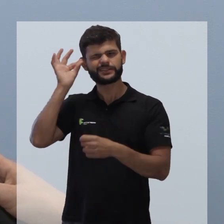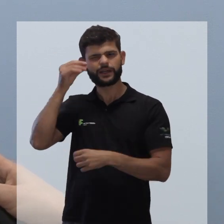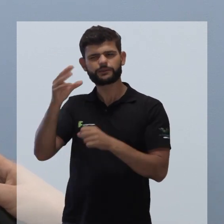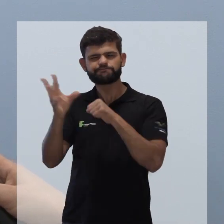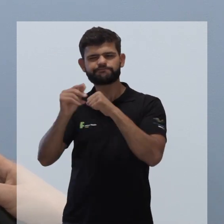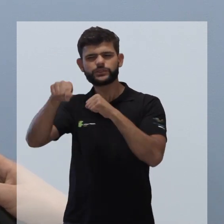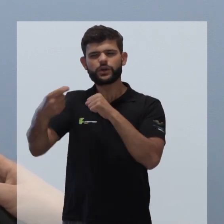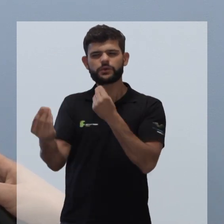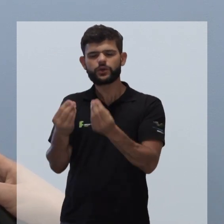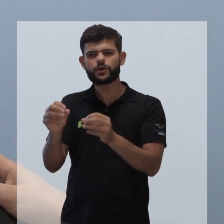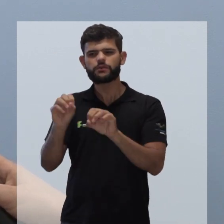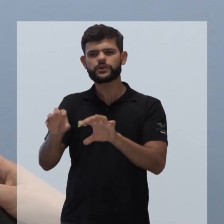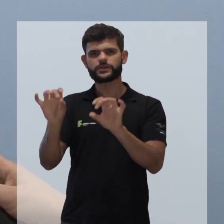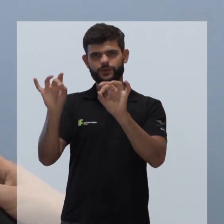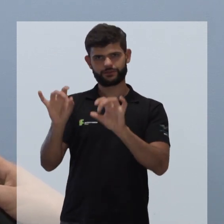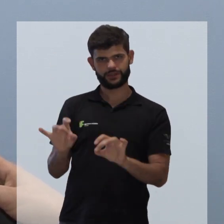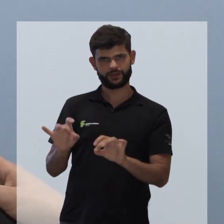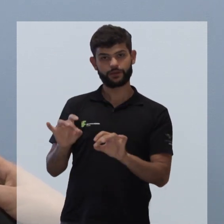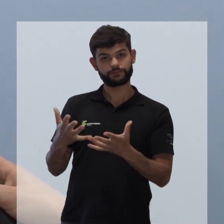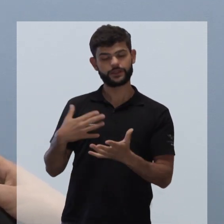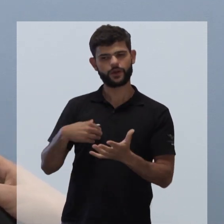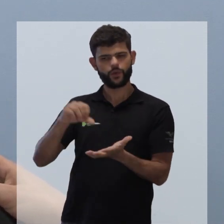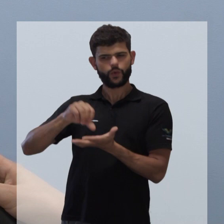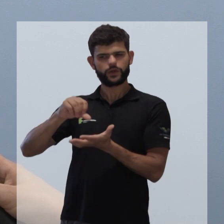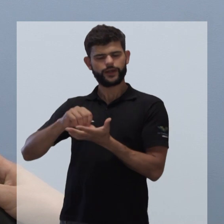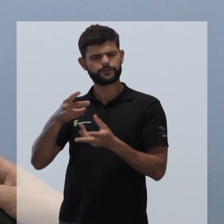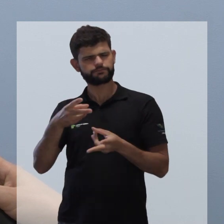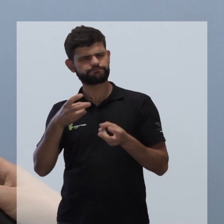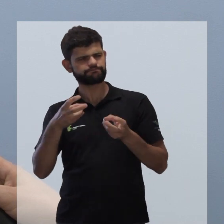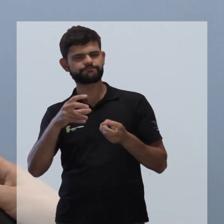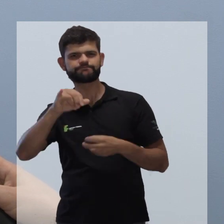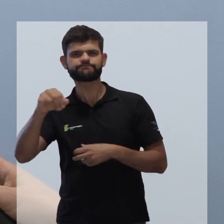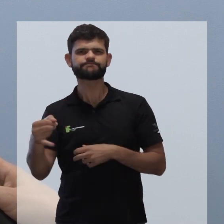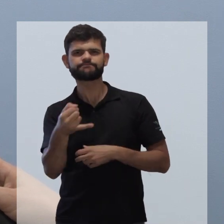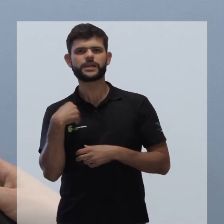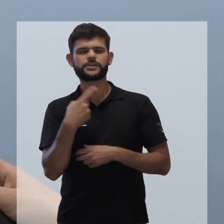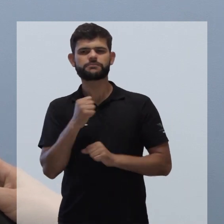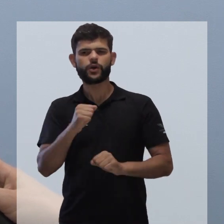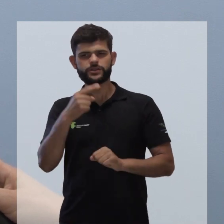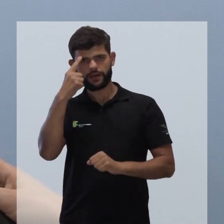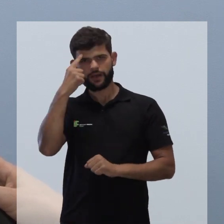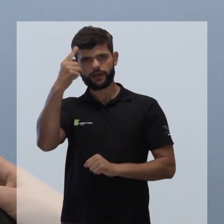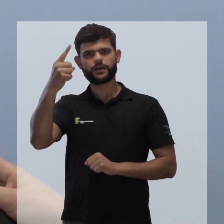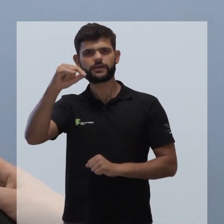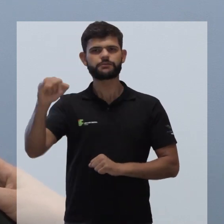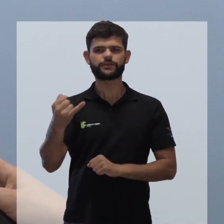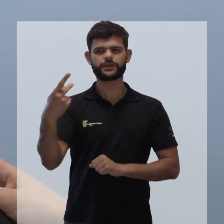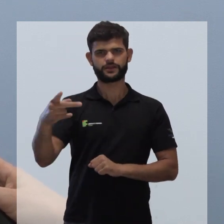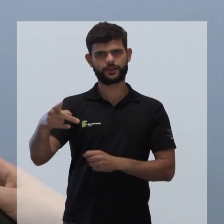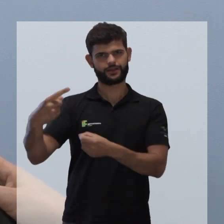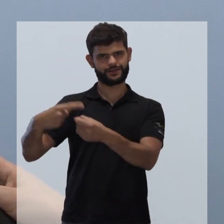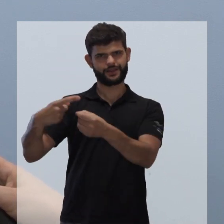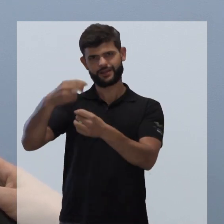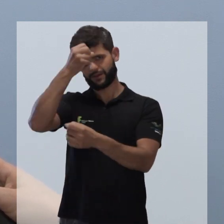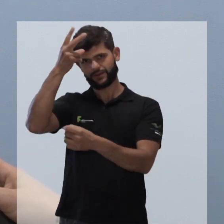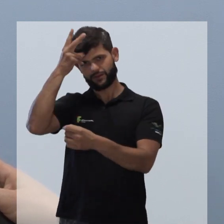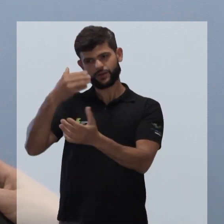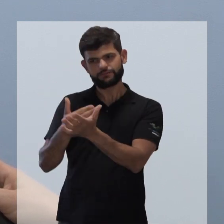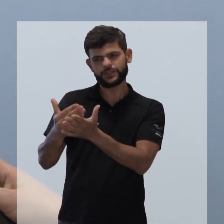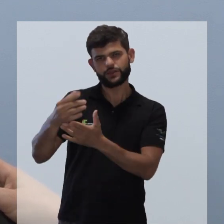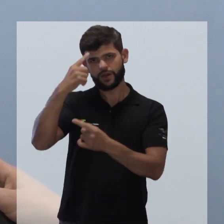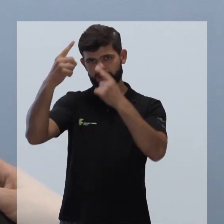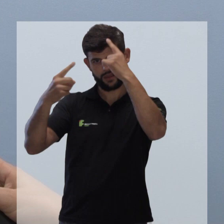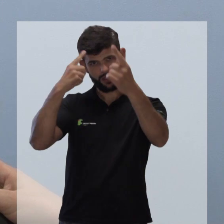expertise já na educação especial, o campus percebeu que a gente poderia aproveitar das ideias que foram iniciadas